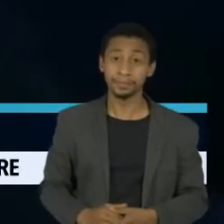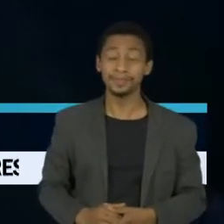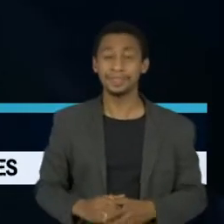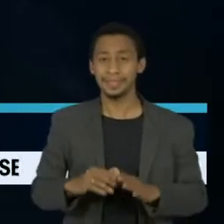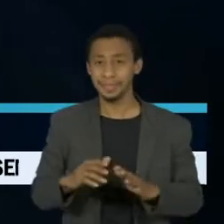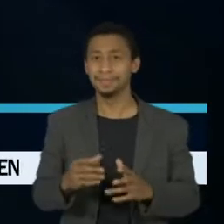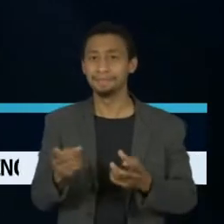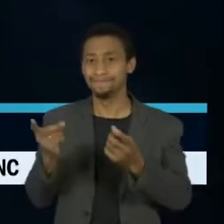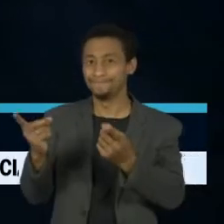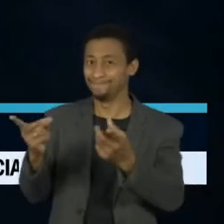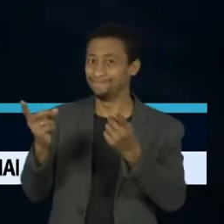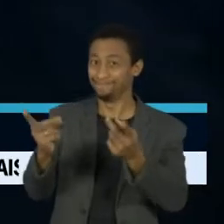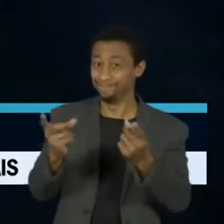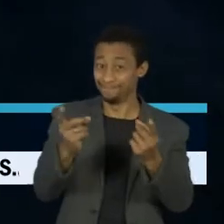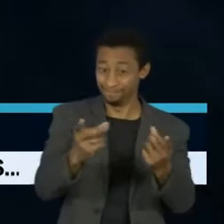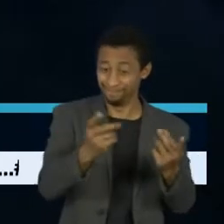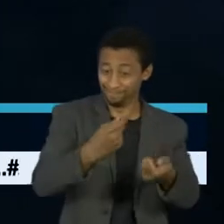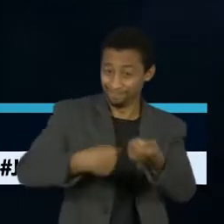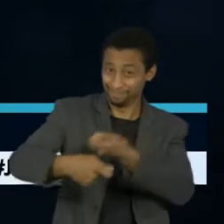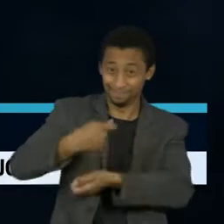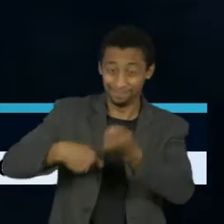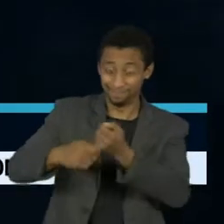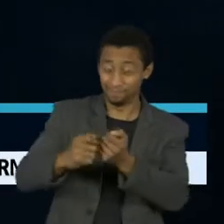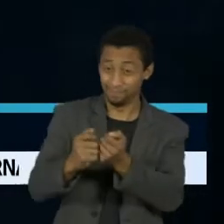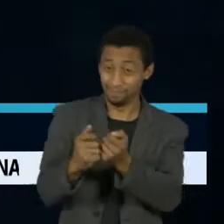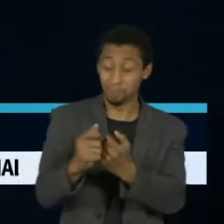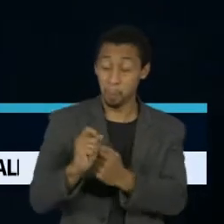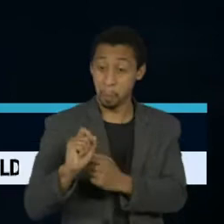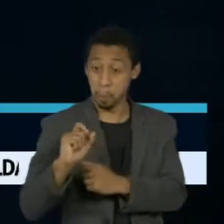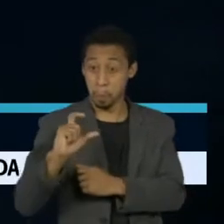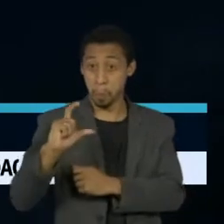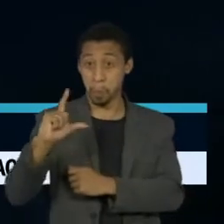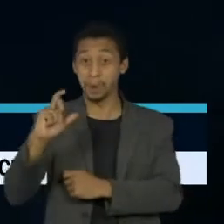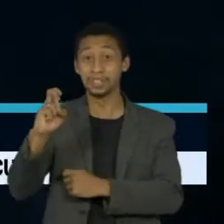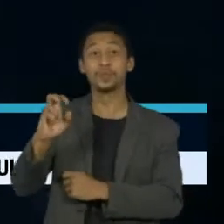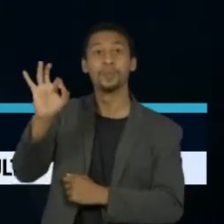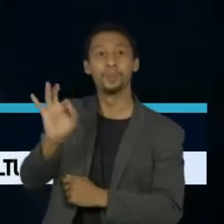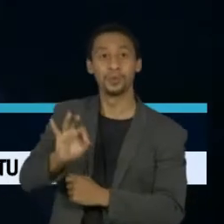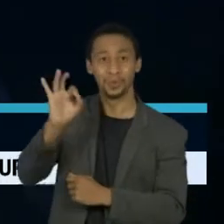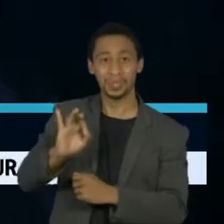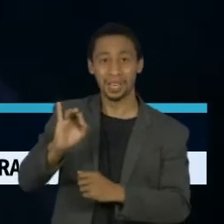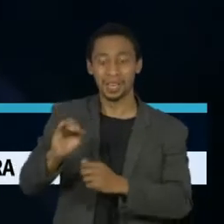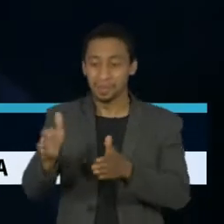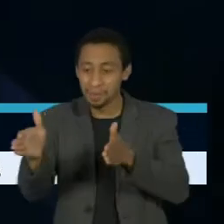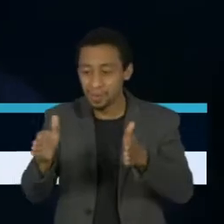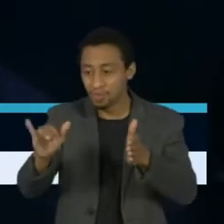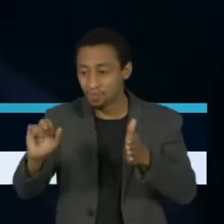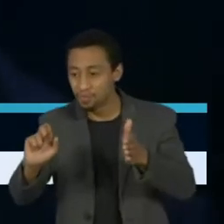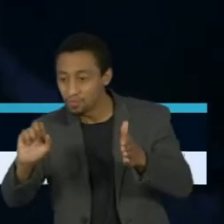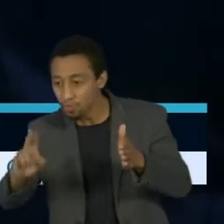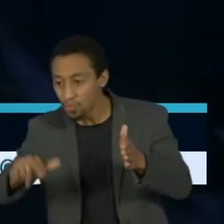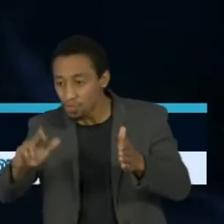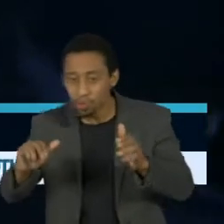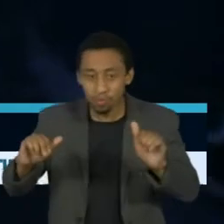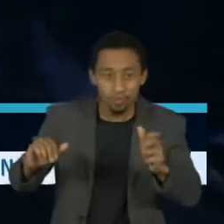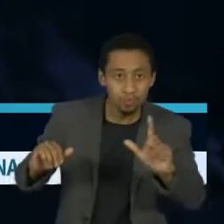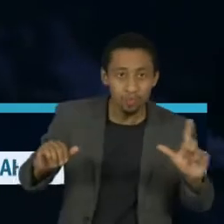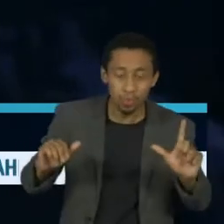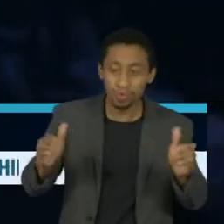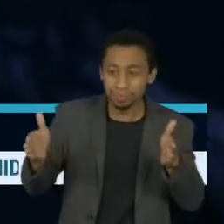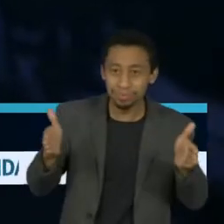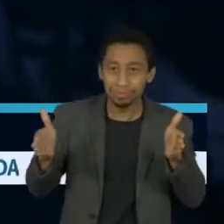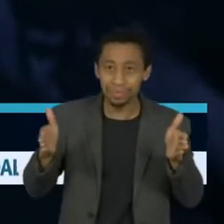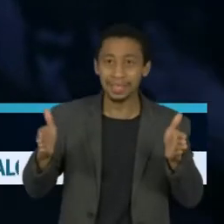As vendas do comércio cresceram mais de 5% na passagem de junho para julho. Foi o terceiro resultado positivo seguido. Mas